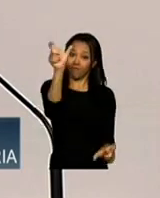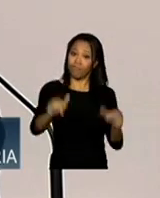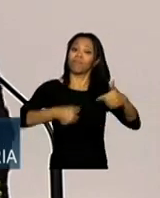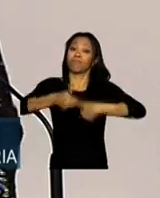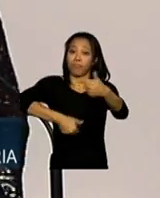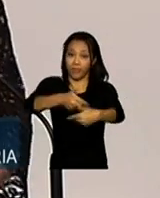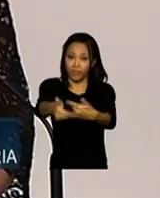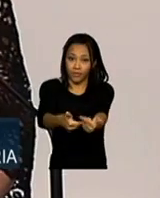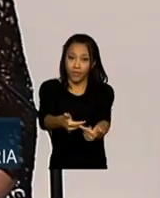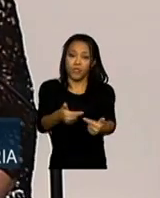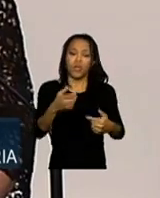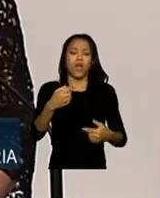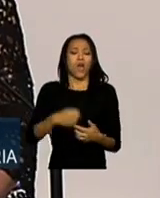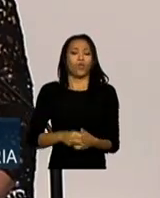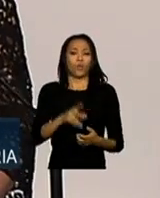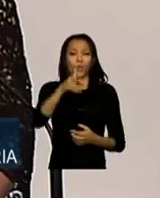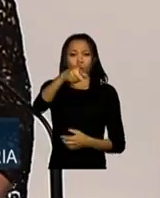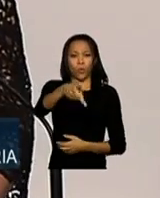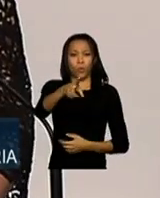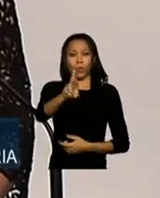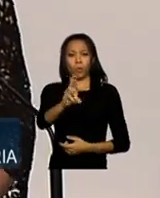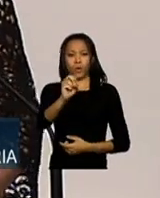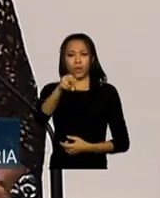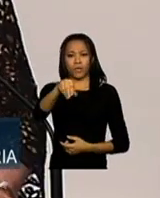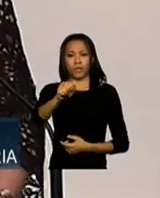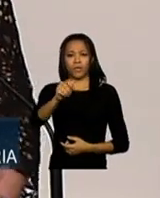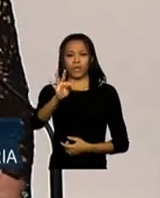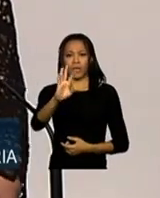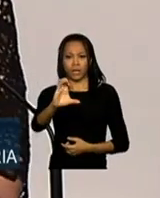Pronatec, nós já chegamos a